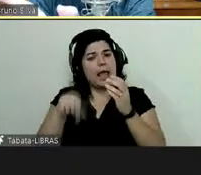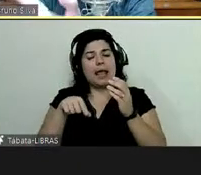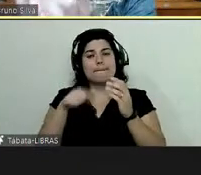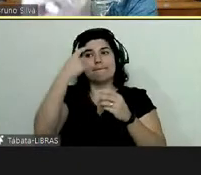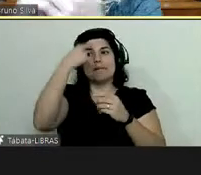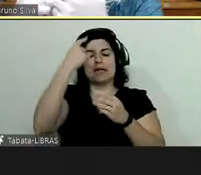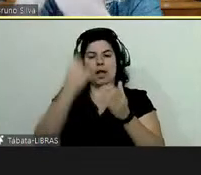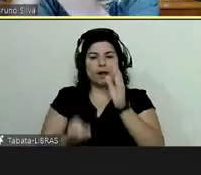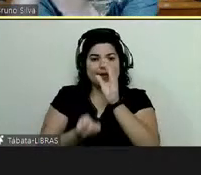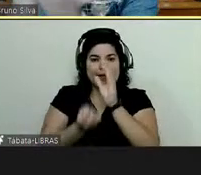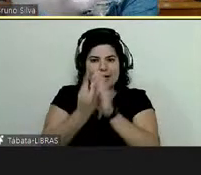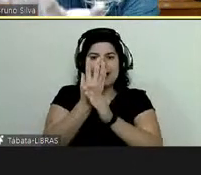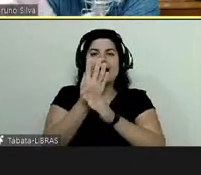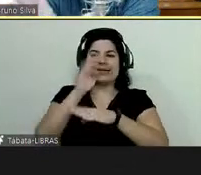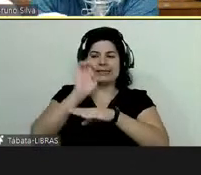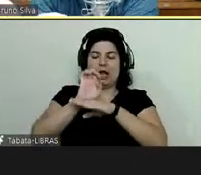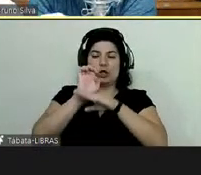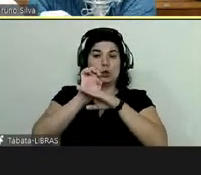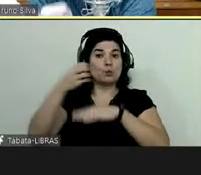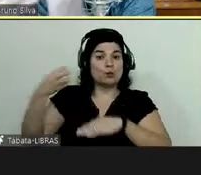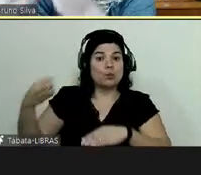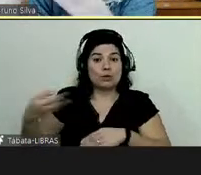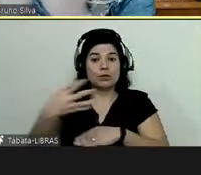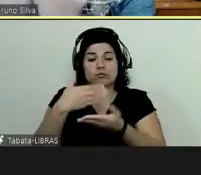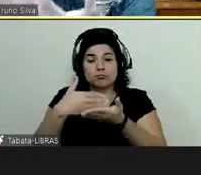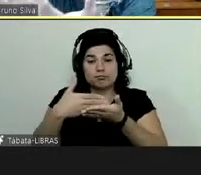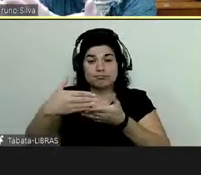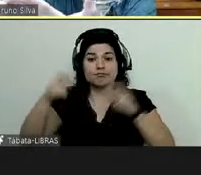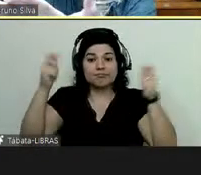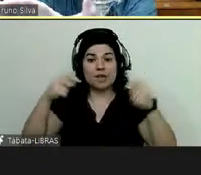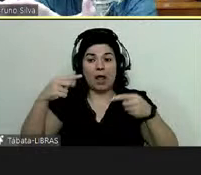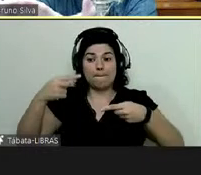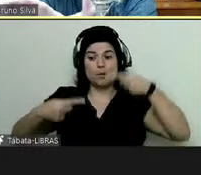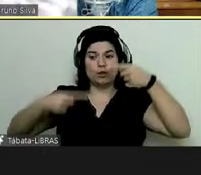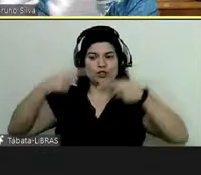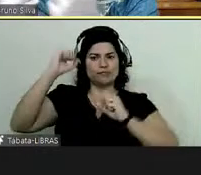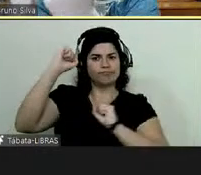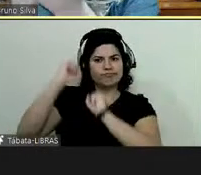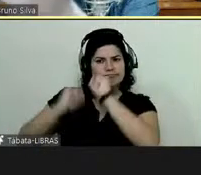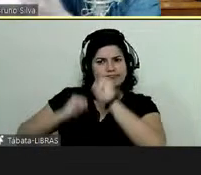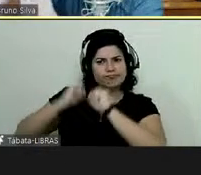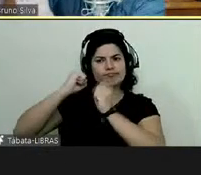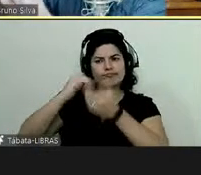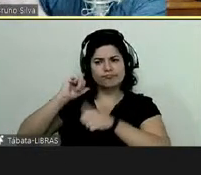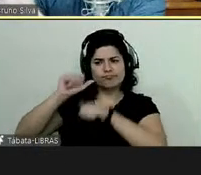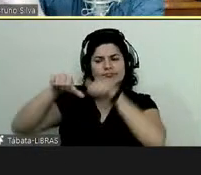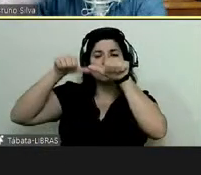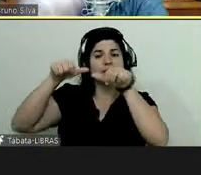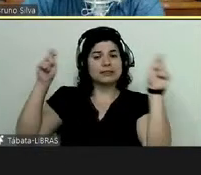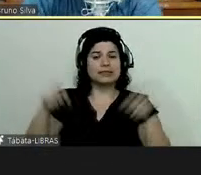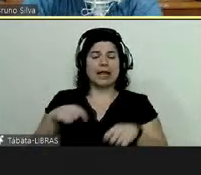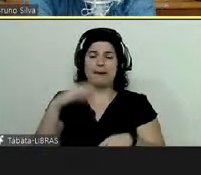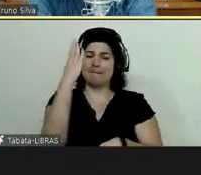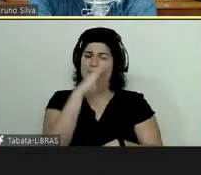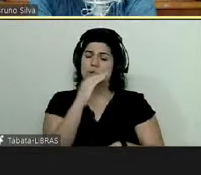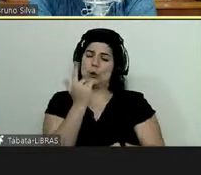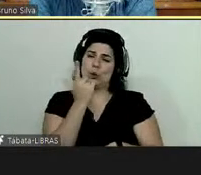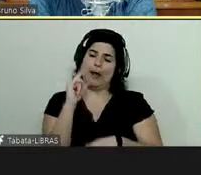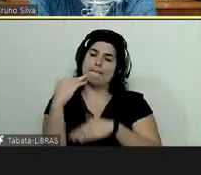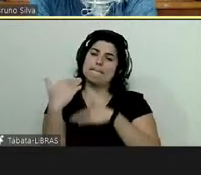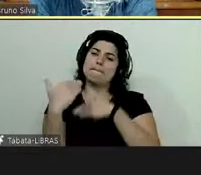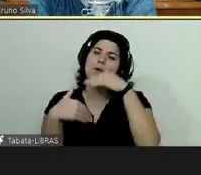moderno significado poder levar adiante nesse estado uma política de industrialização e portanto botar o Brasil no eixo do